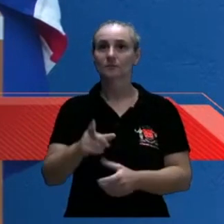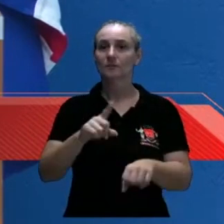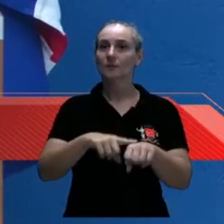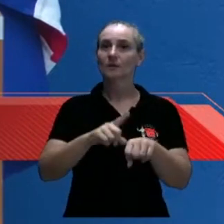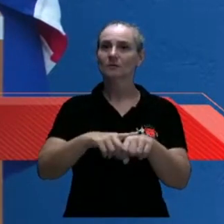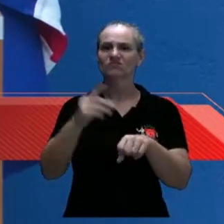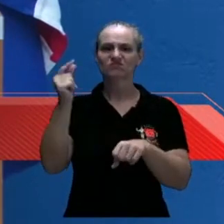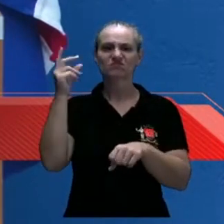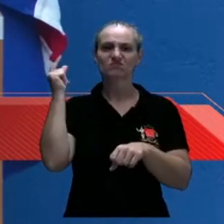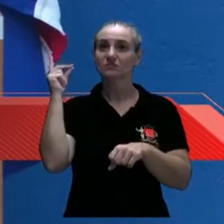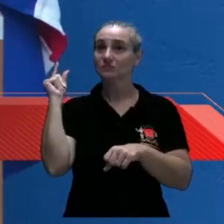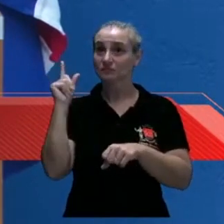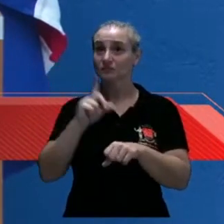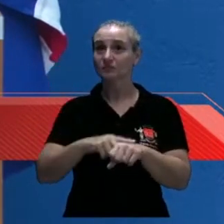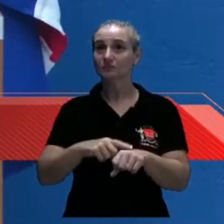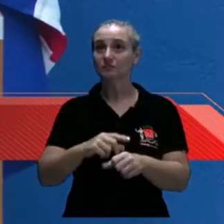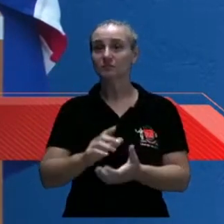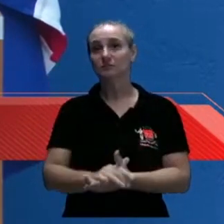algum tempo,